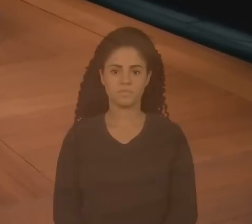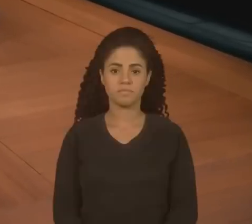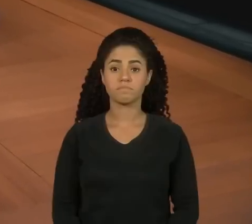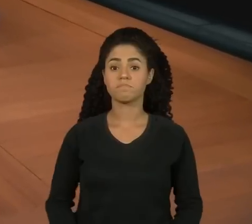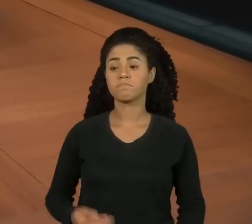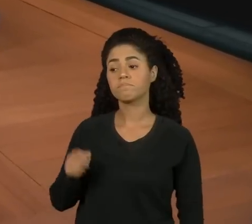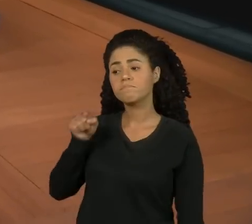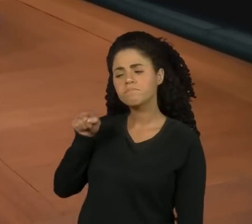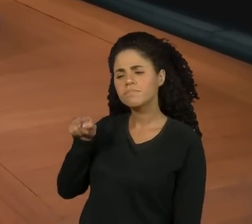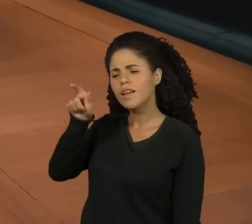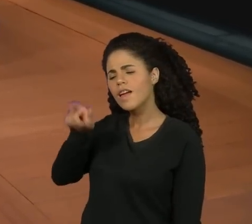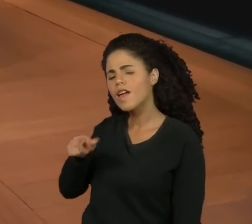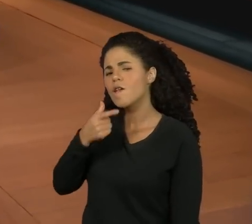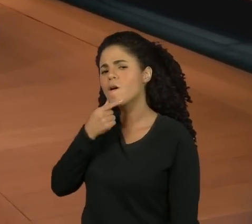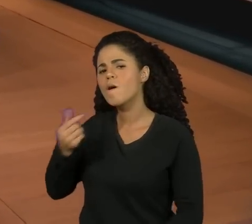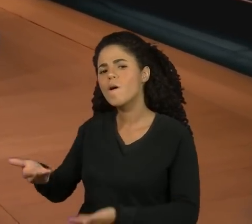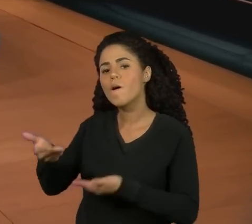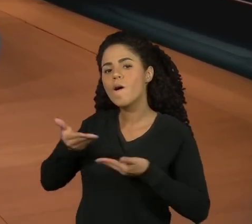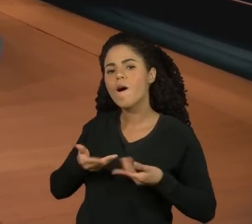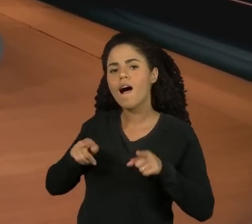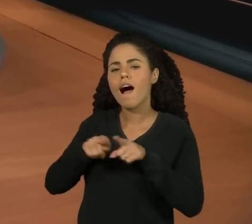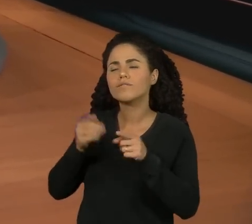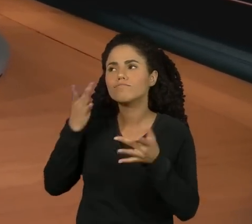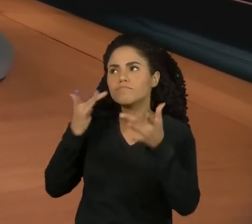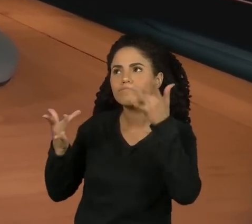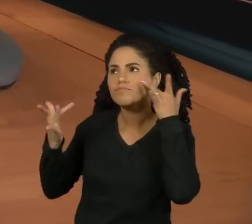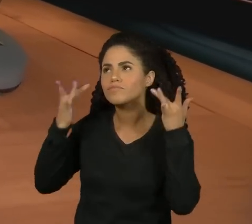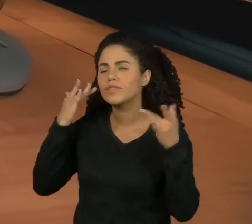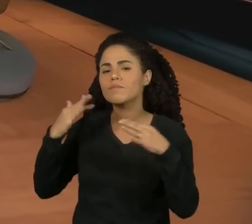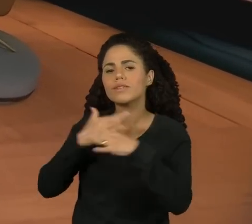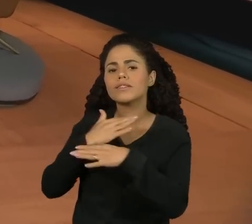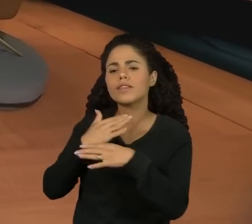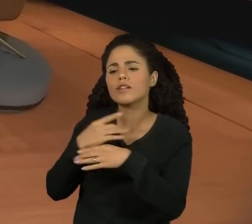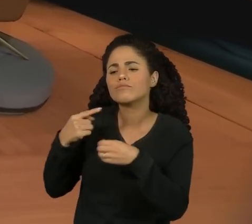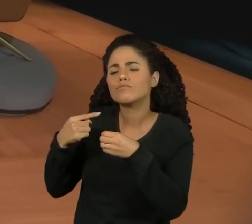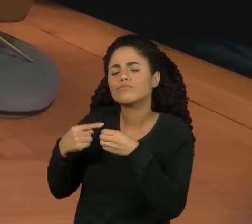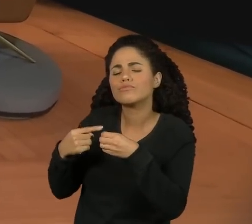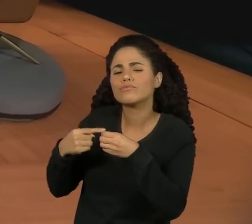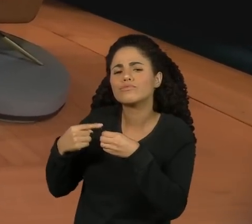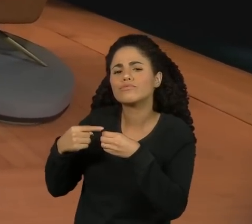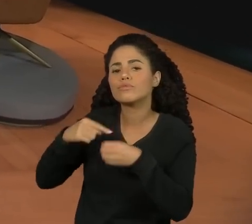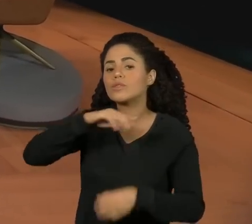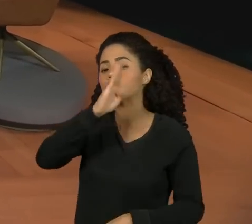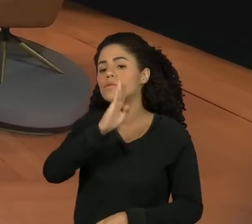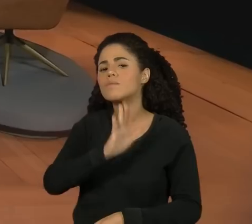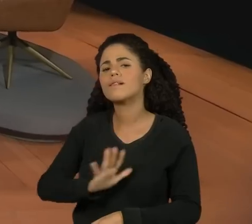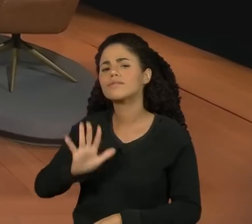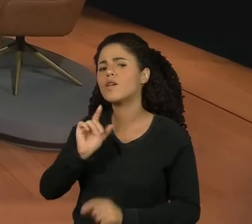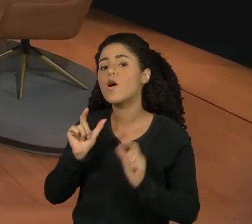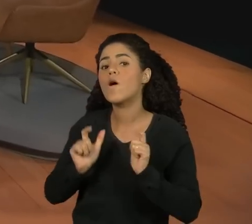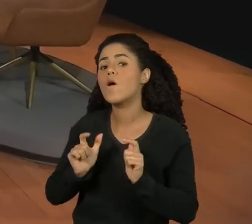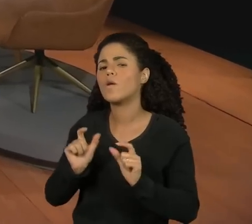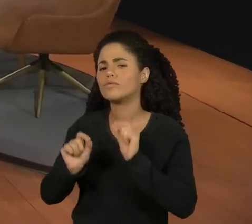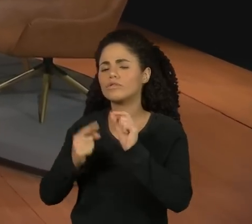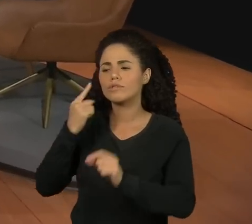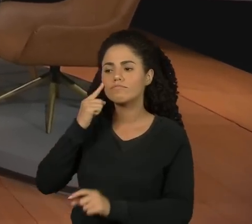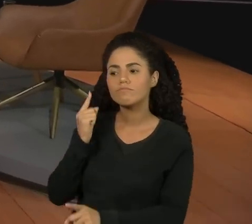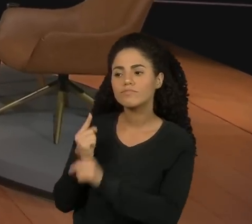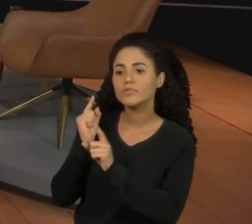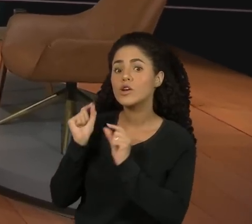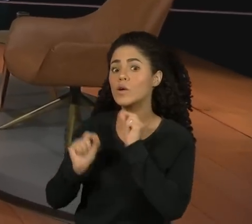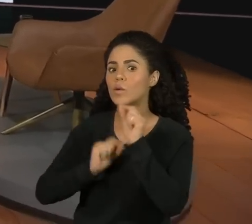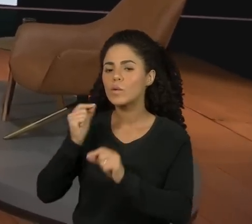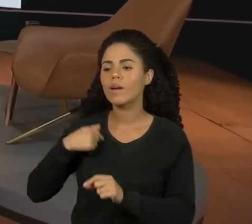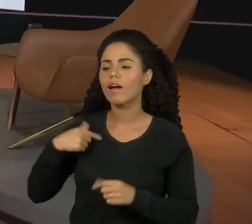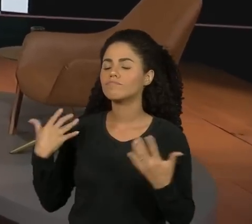Ele descobriu o teatro lá numa pequena cidade do interior do Brasil. Se agarrou a essa descoberta, percebeu que era a